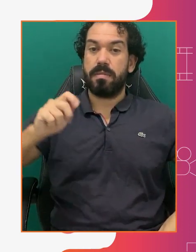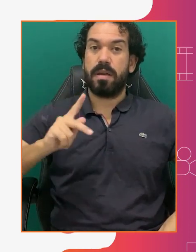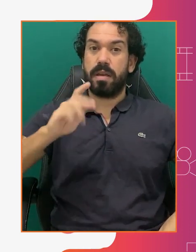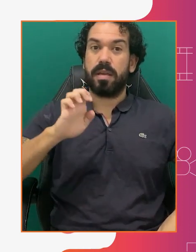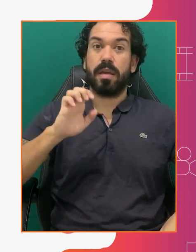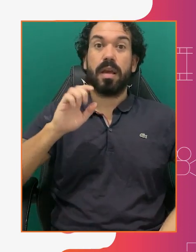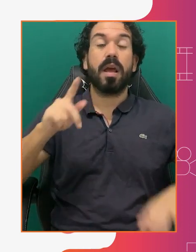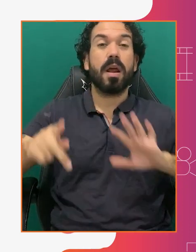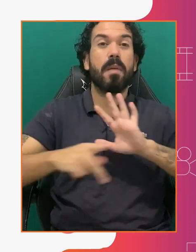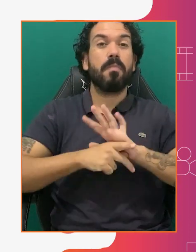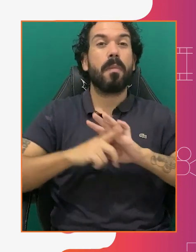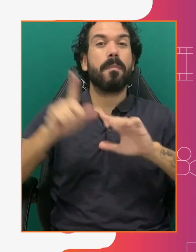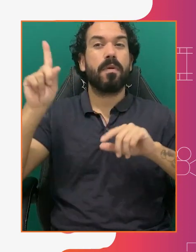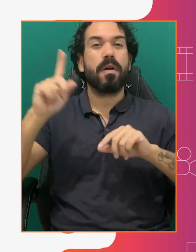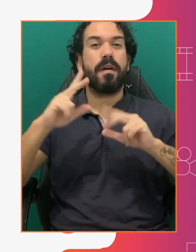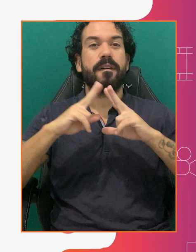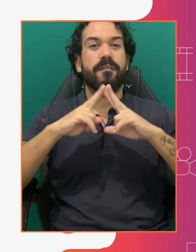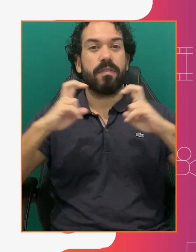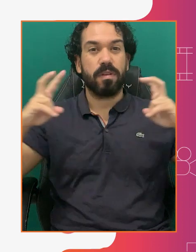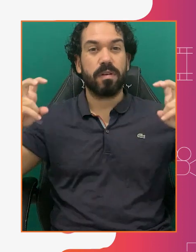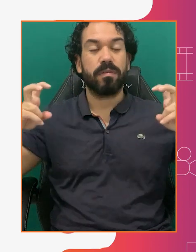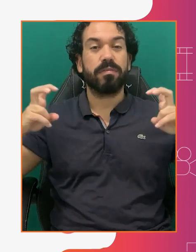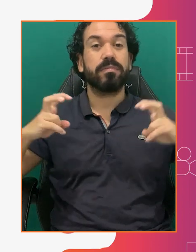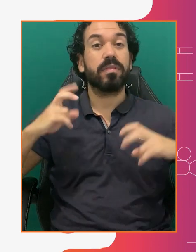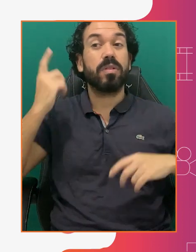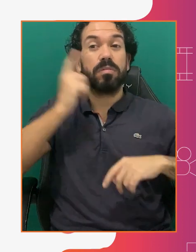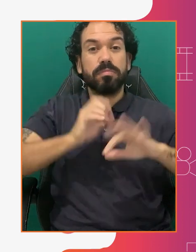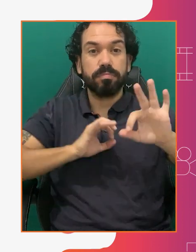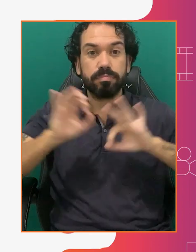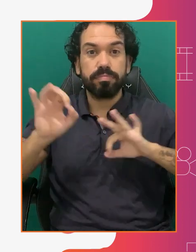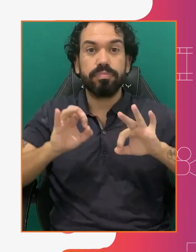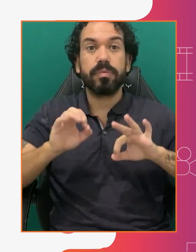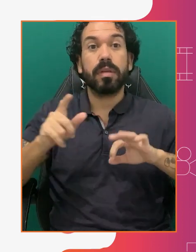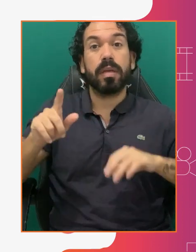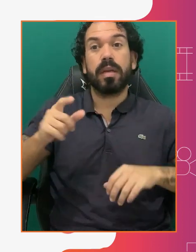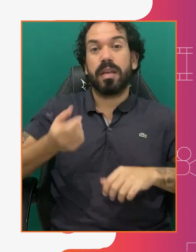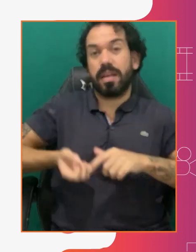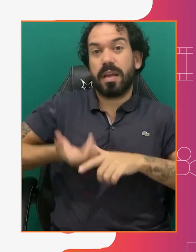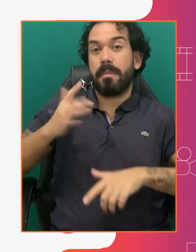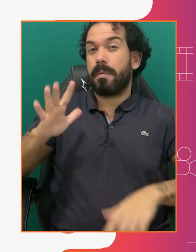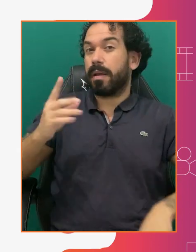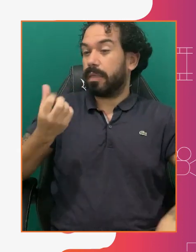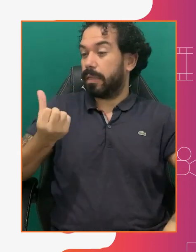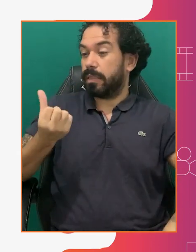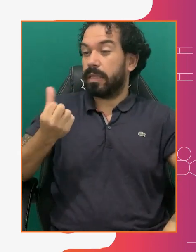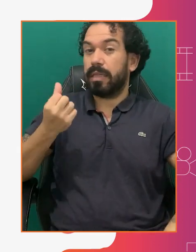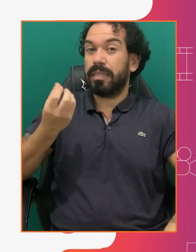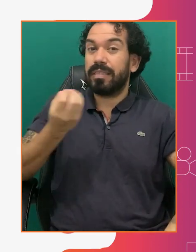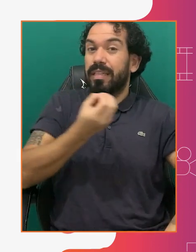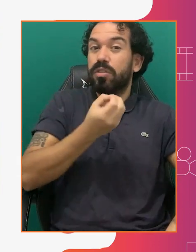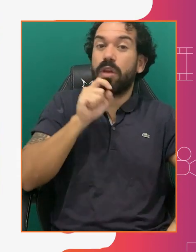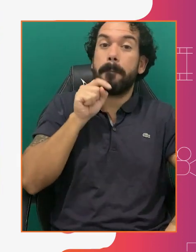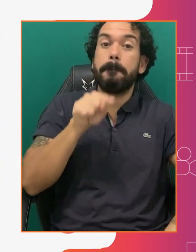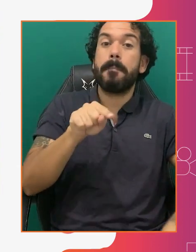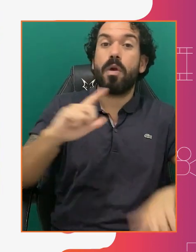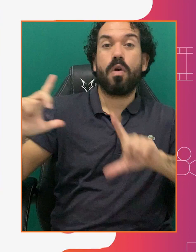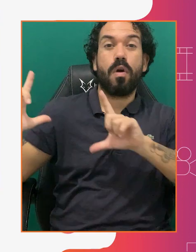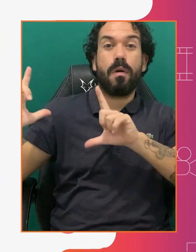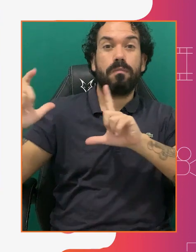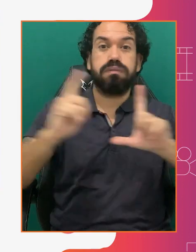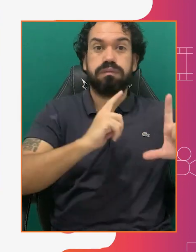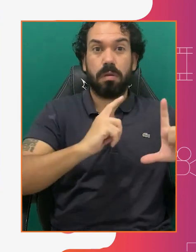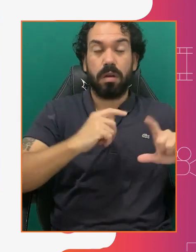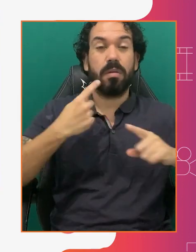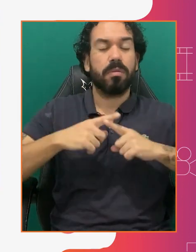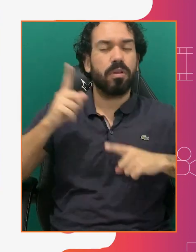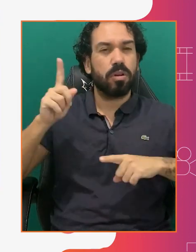de Florianópolis, e para sua realização, eles usaram cerca de 600 mil fotos. Por trabalhar